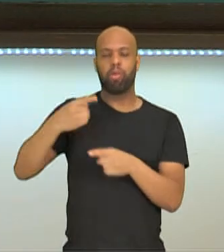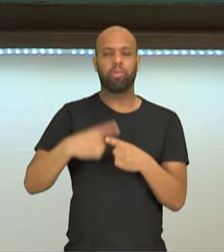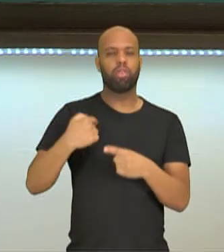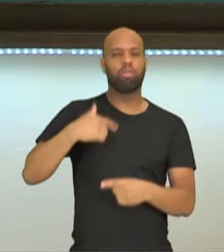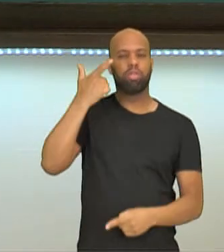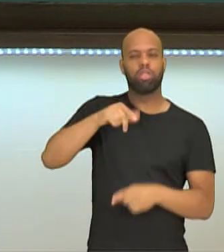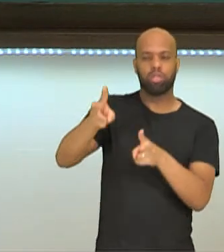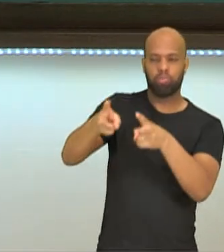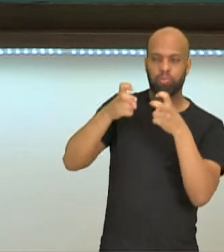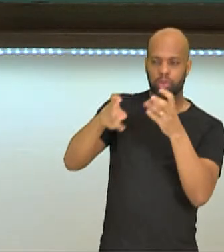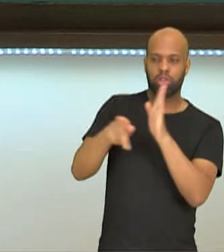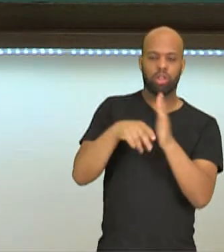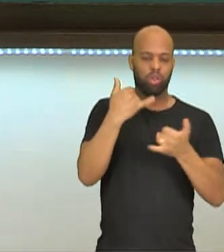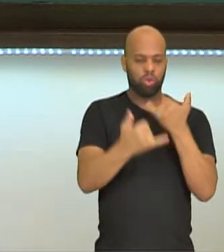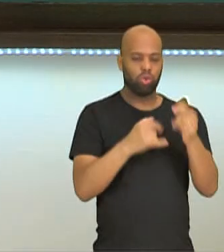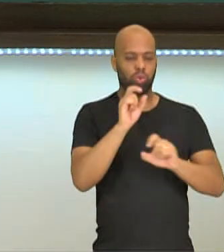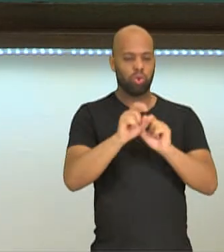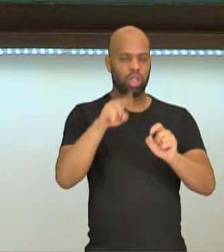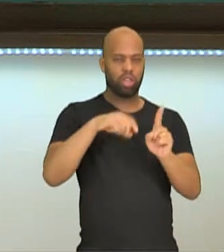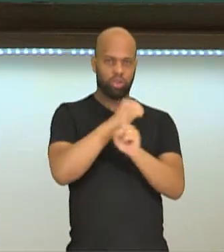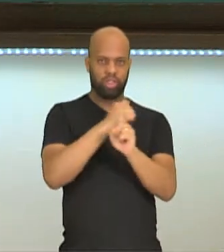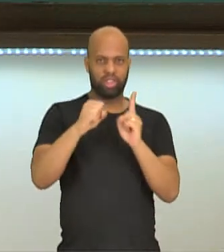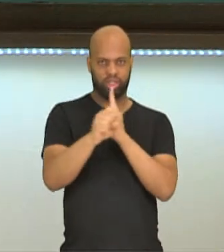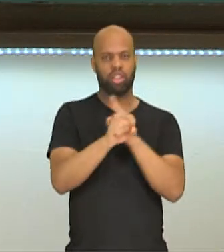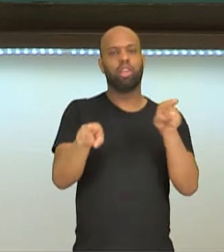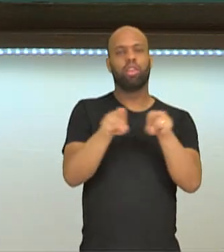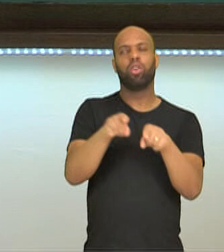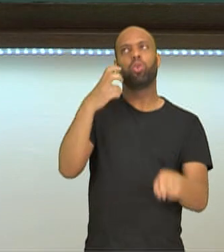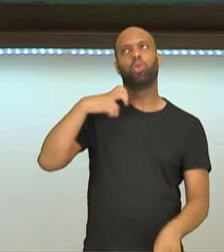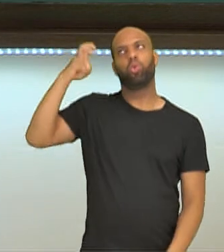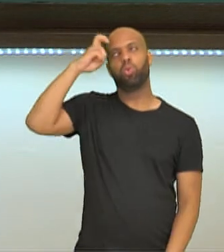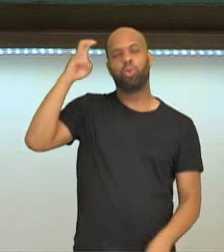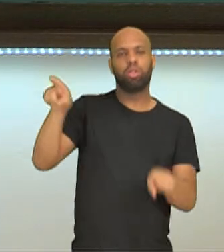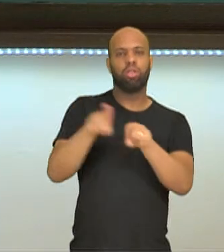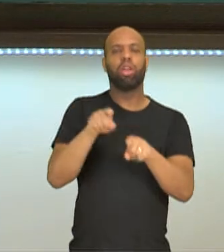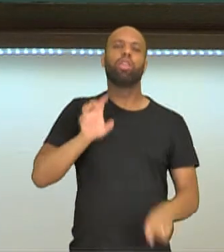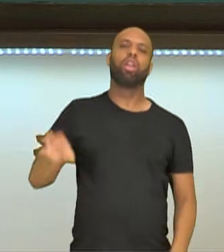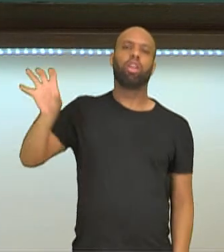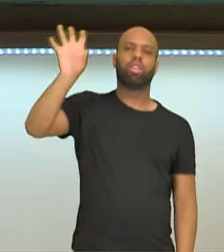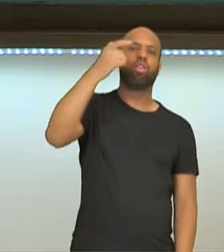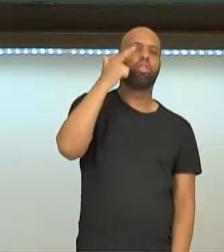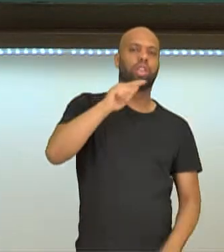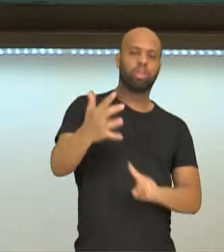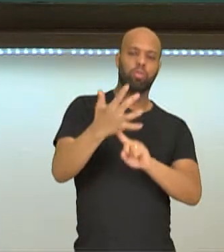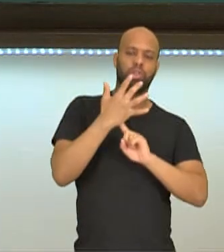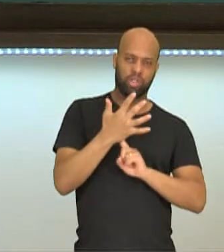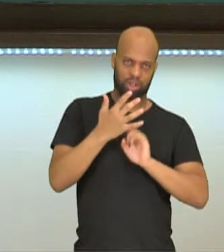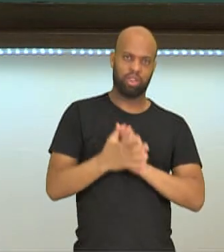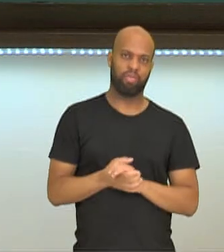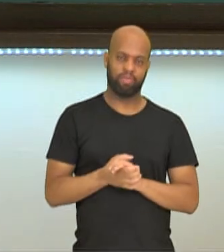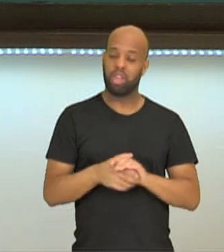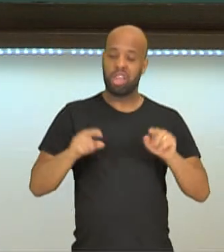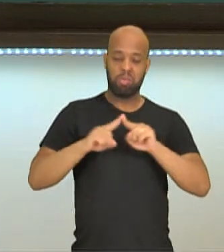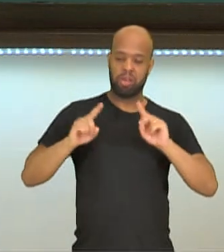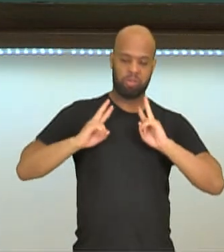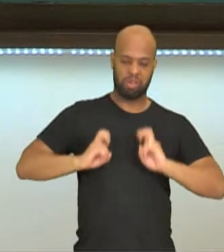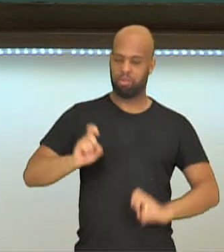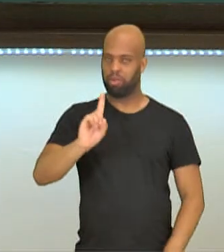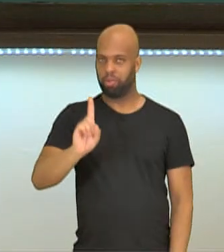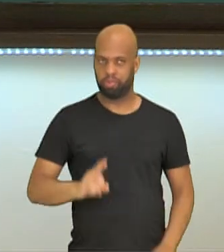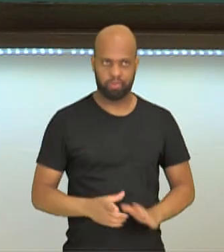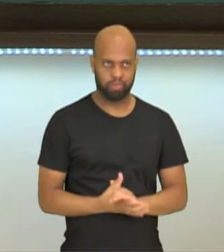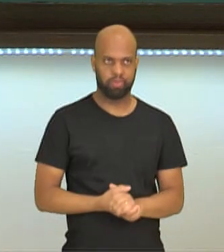o que é a sociedade, a cultura, a região dessa pessoa. Ela consegue nos mostrar isso, muitas vezes sem nem perceber.